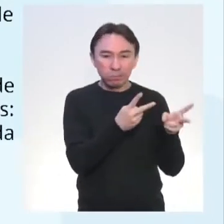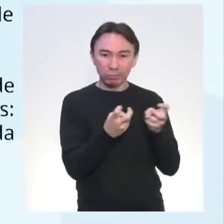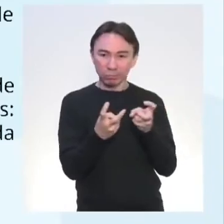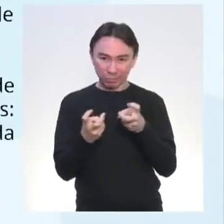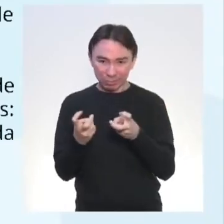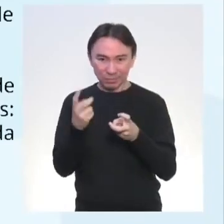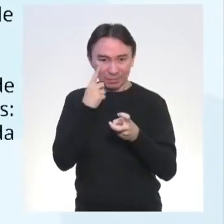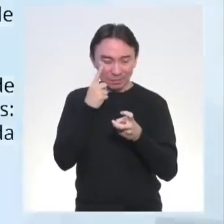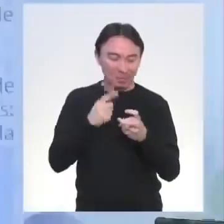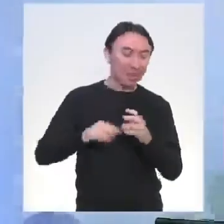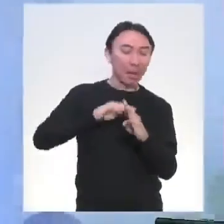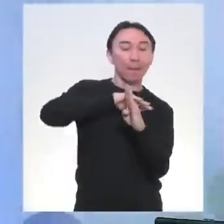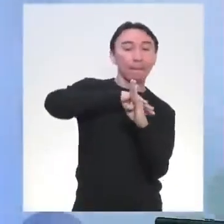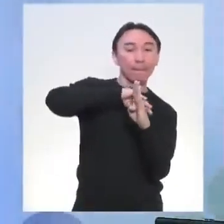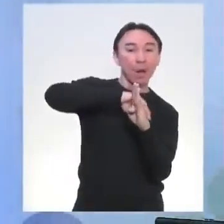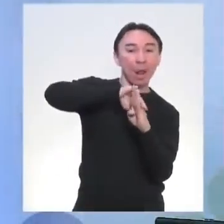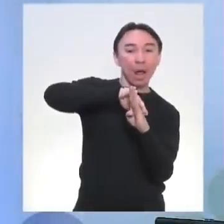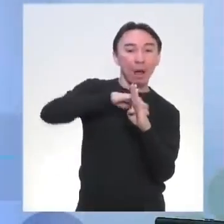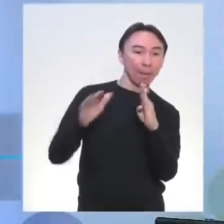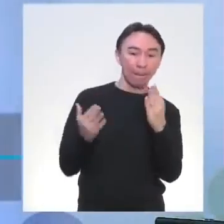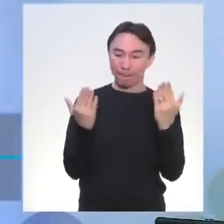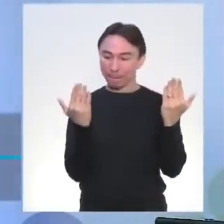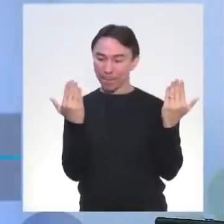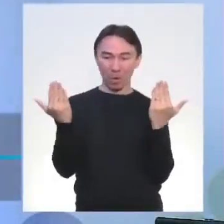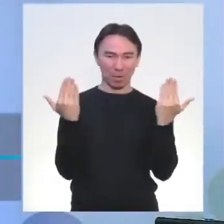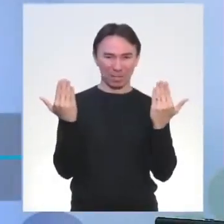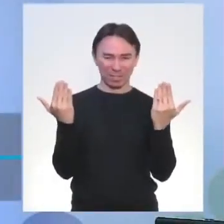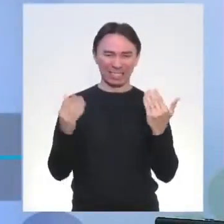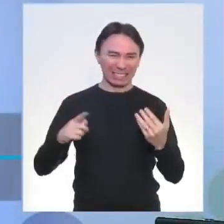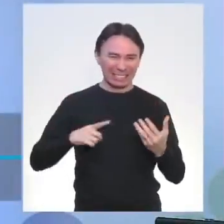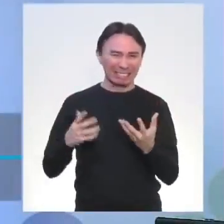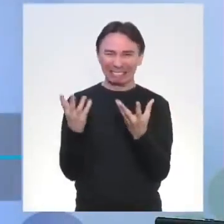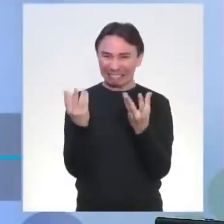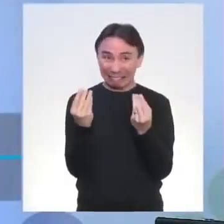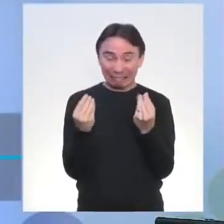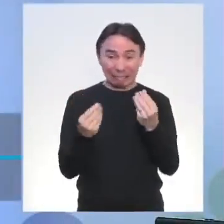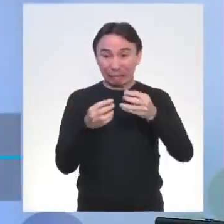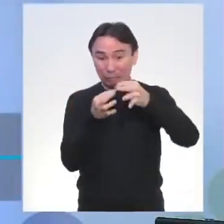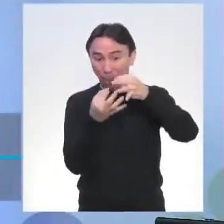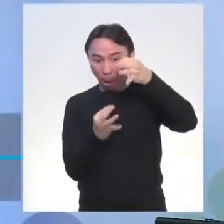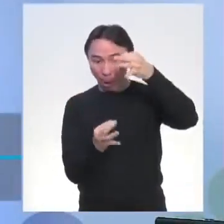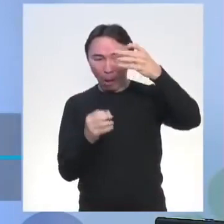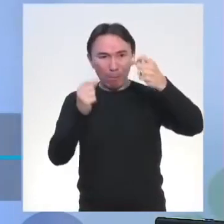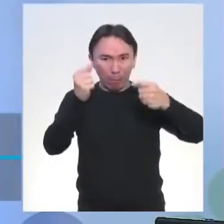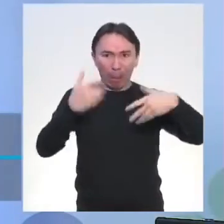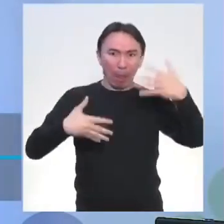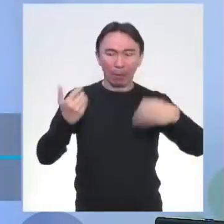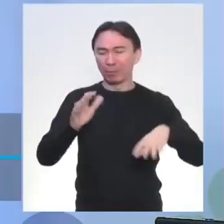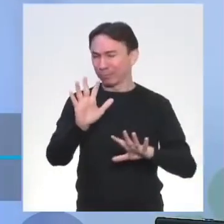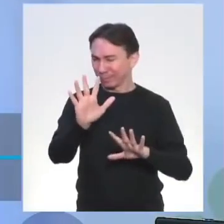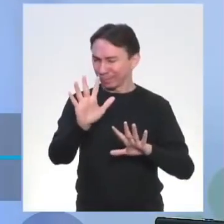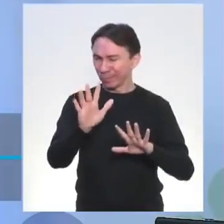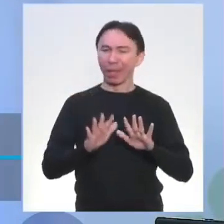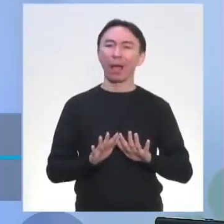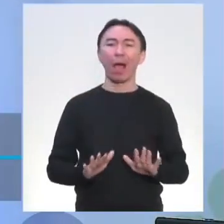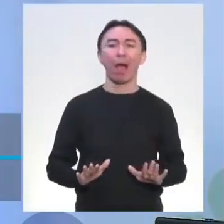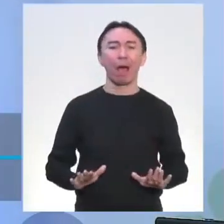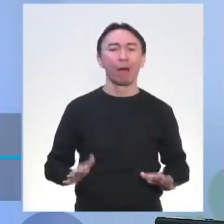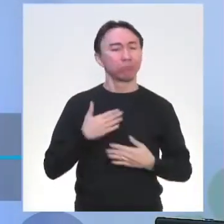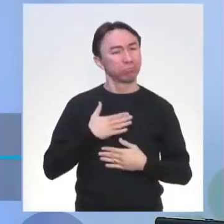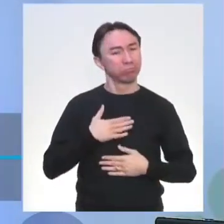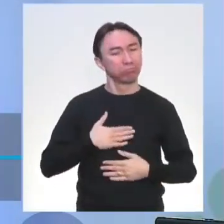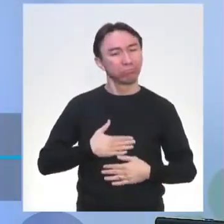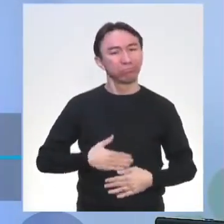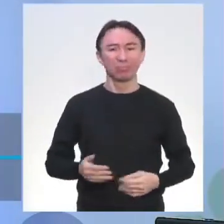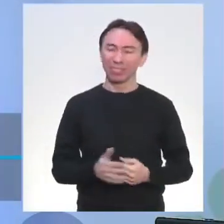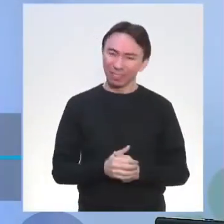lados correspondentes. Muito bem, é um montão de coisa escrita aí, mas fica tranquilo, porque no fundo, o negócio